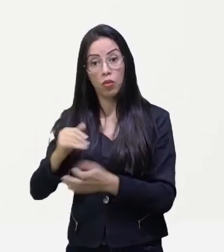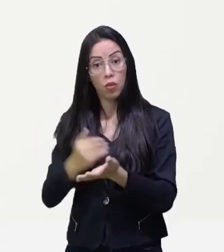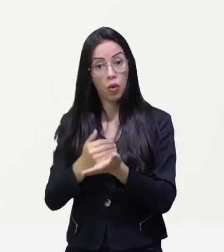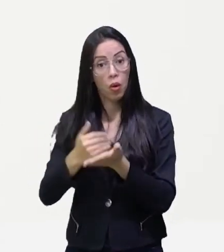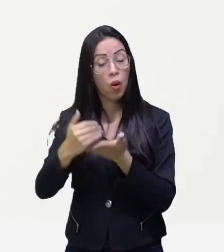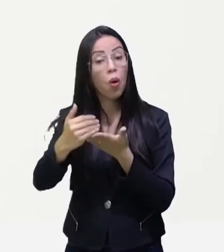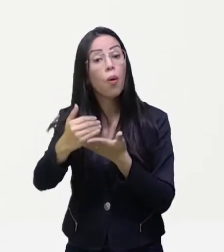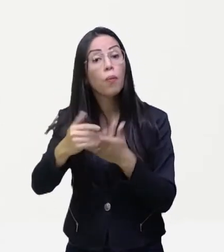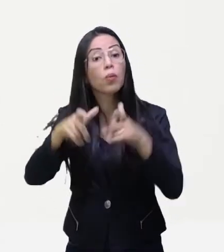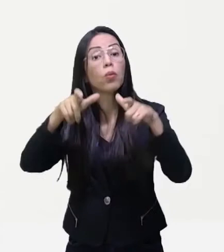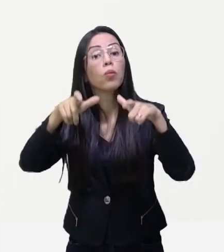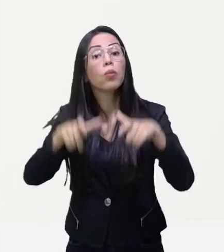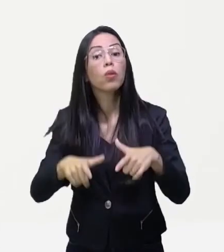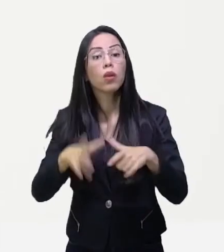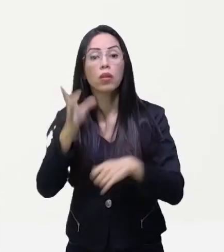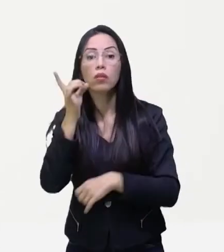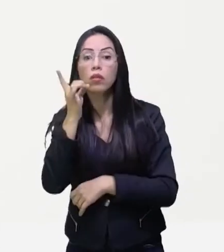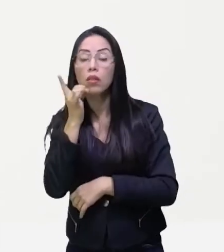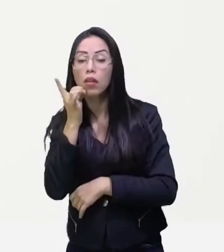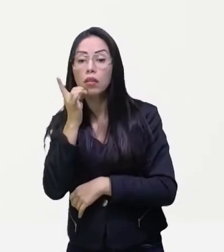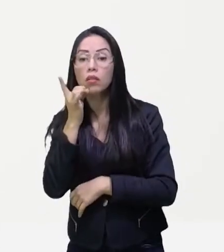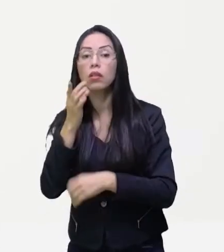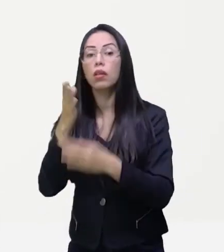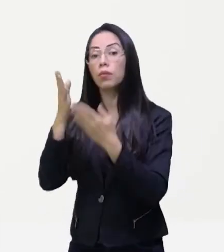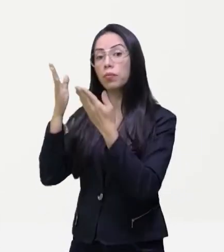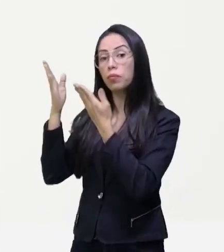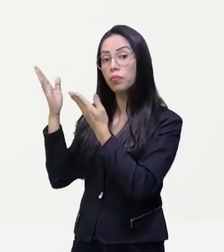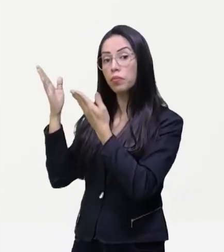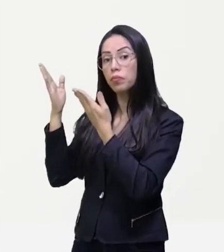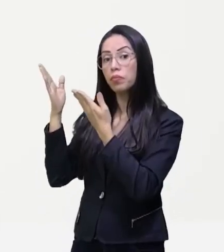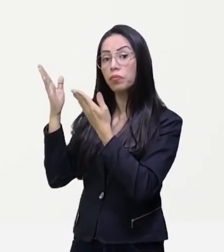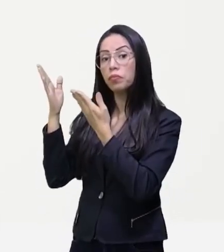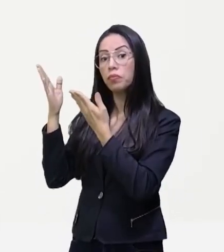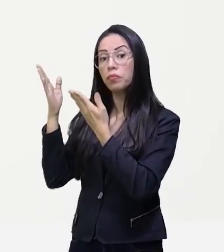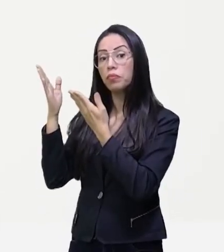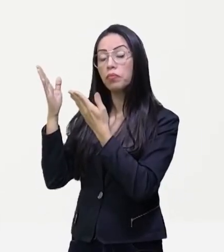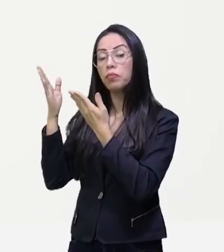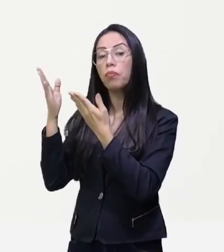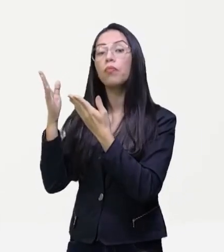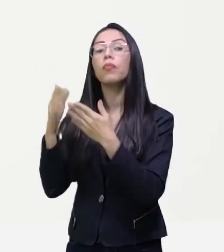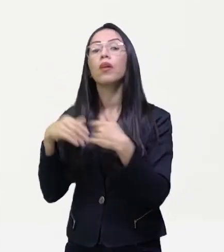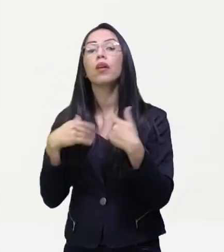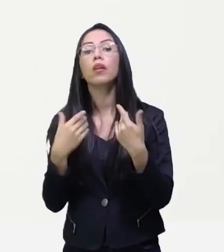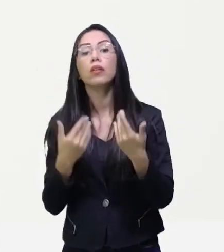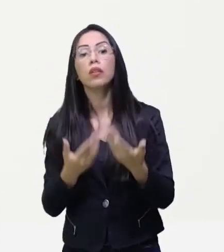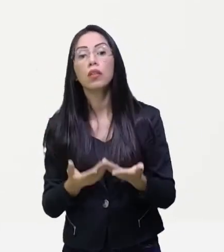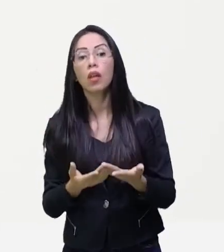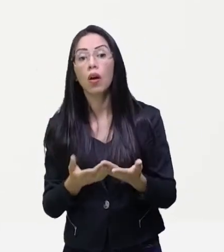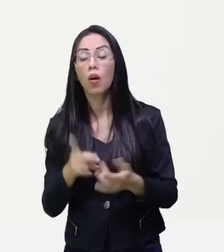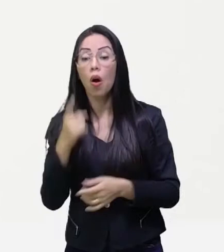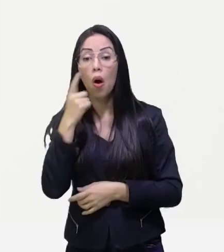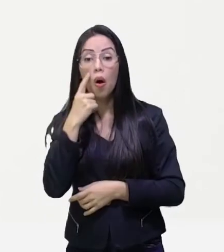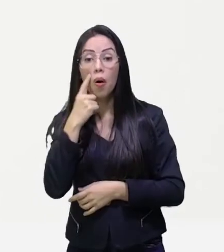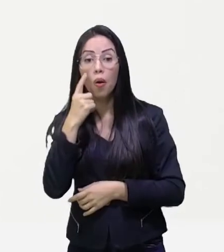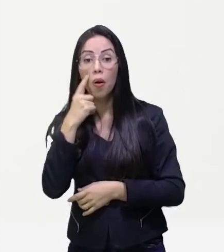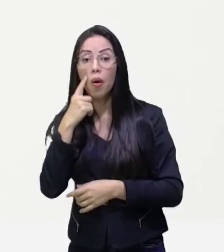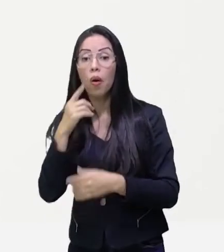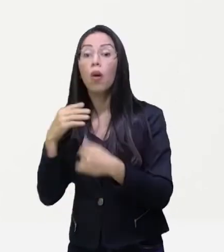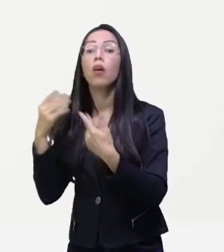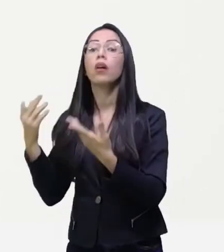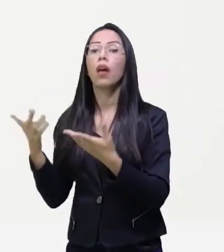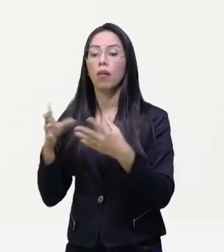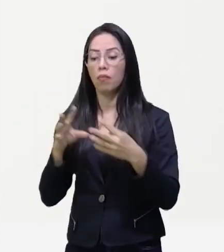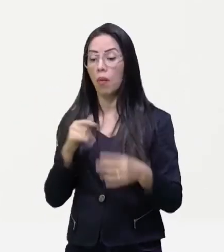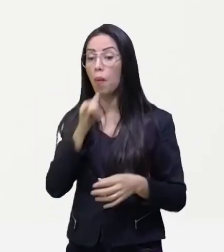Muito bem. Nome do destinatário, ou seja, quem vai receber. Destinatário vem de destino. Quem vai receber? Quem está